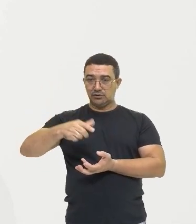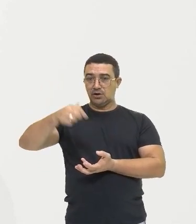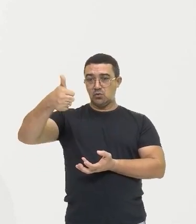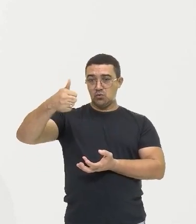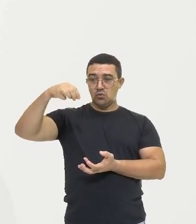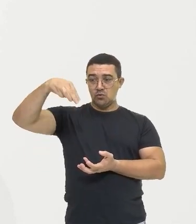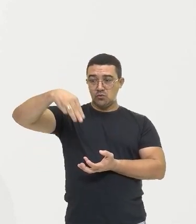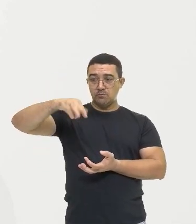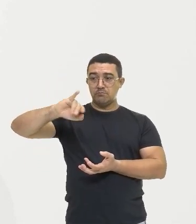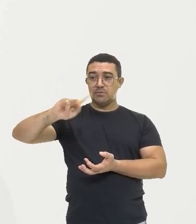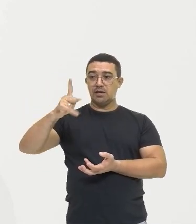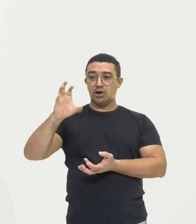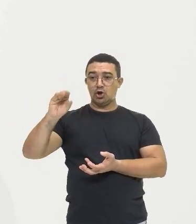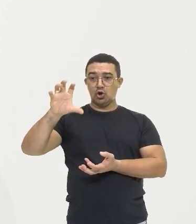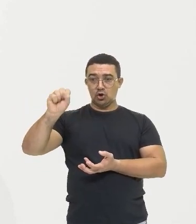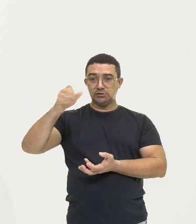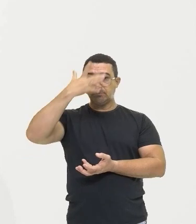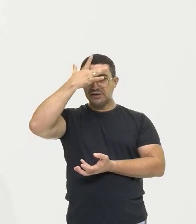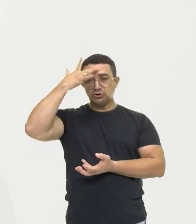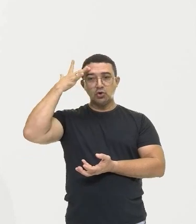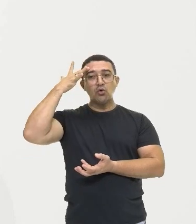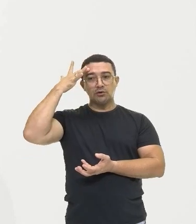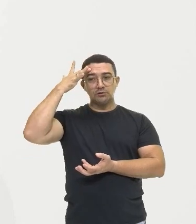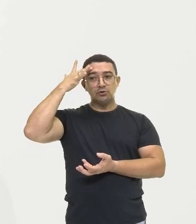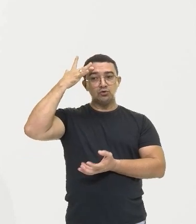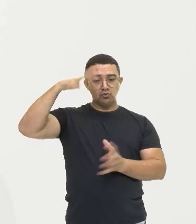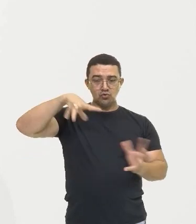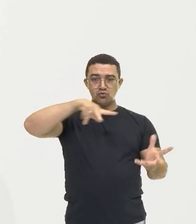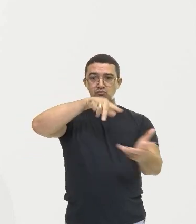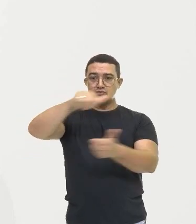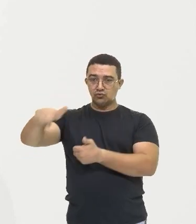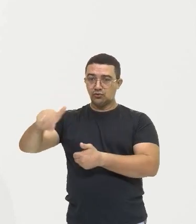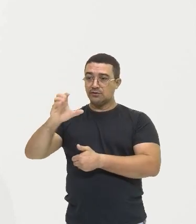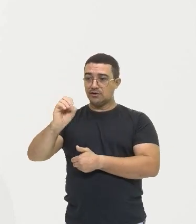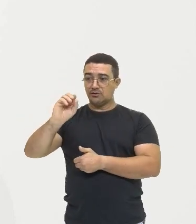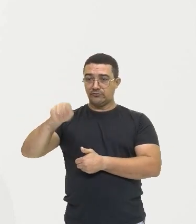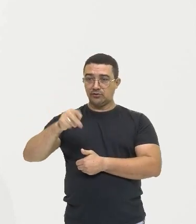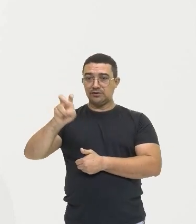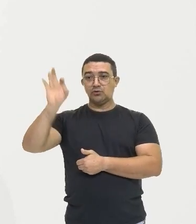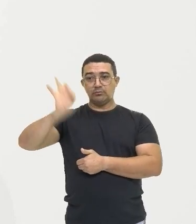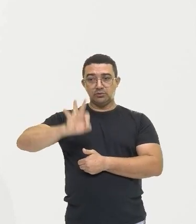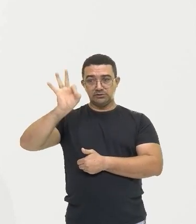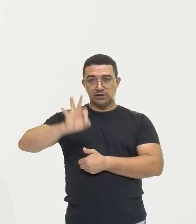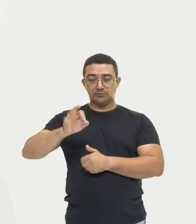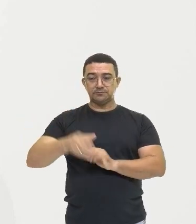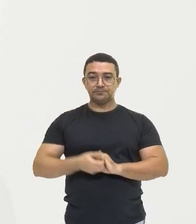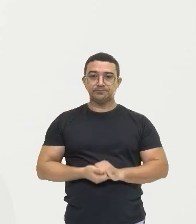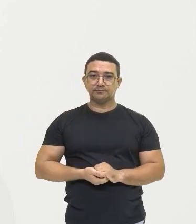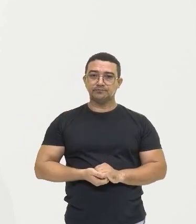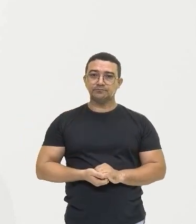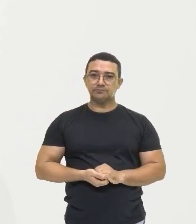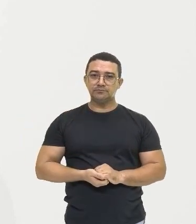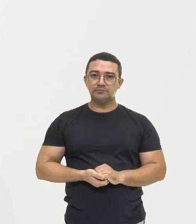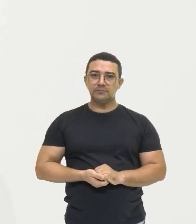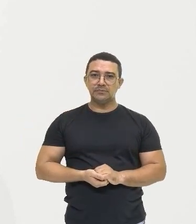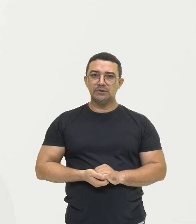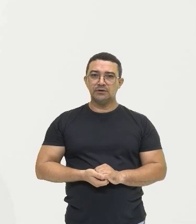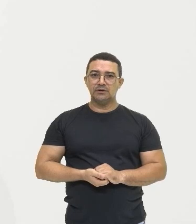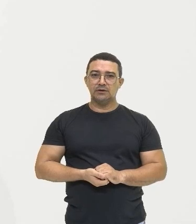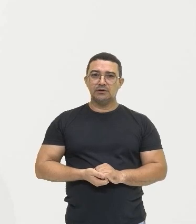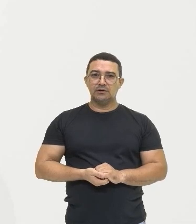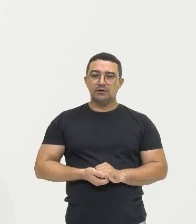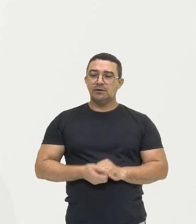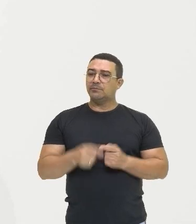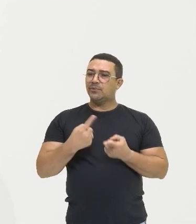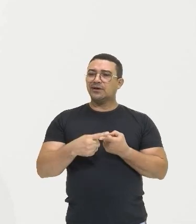de habitantes, perdão. Isso representa 0,5% da população mundial. Professor, por que a Antártida ela